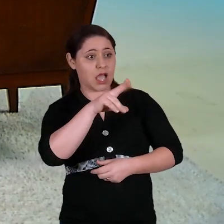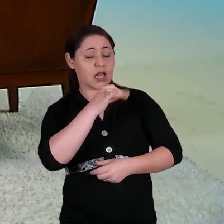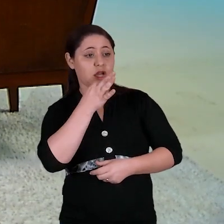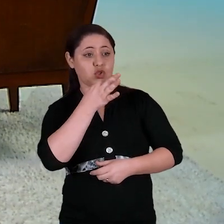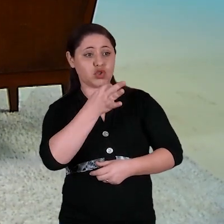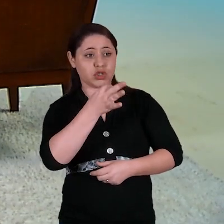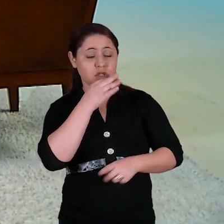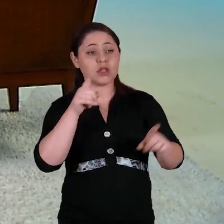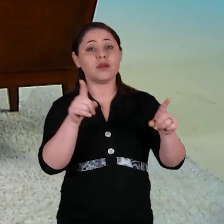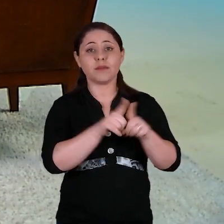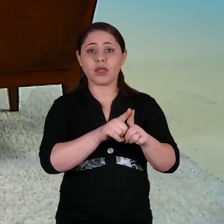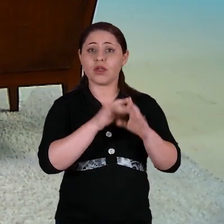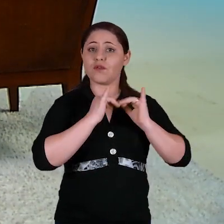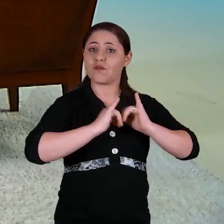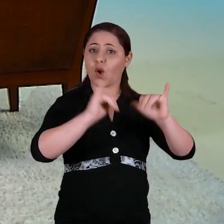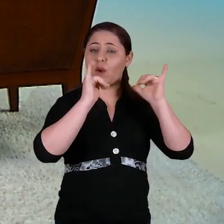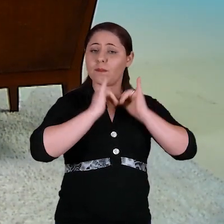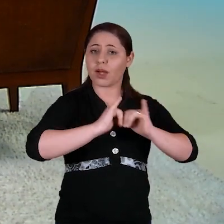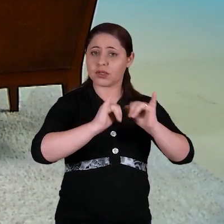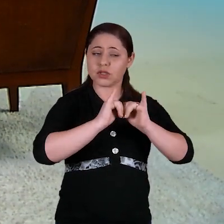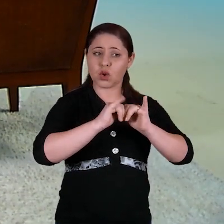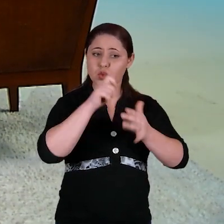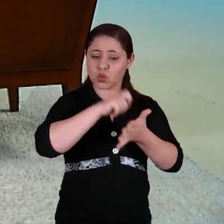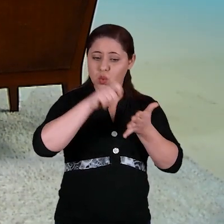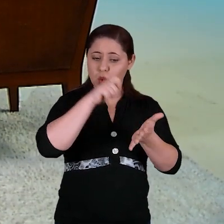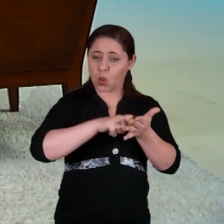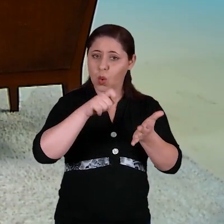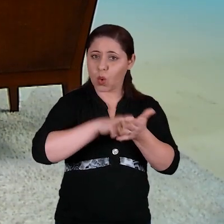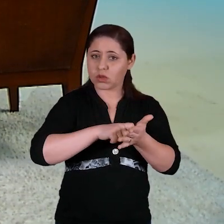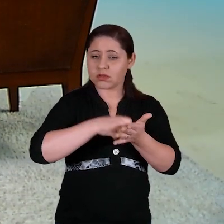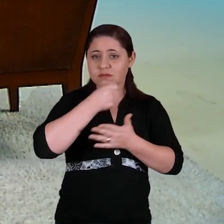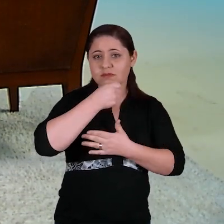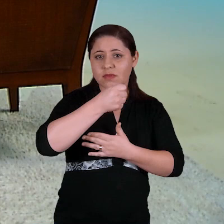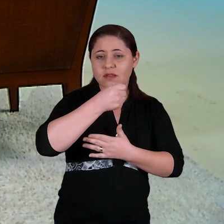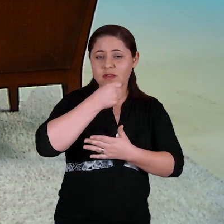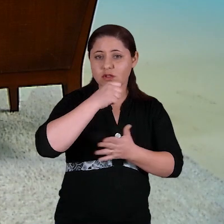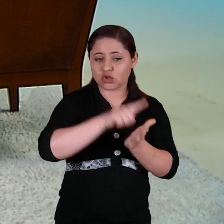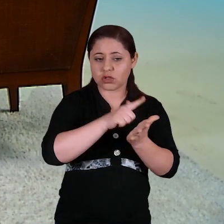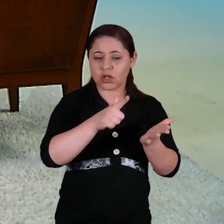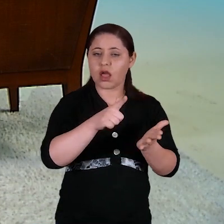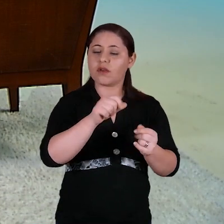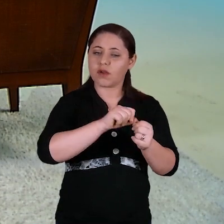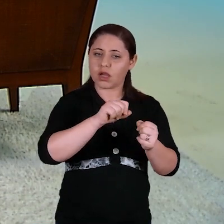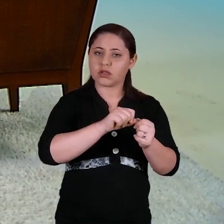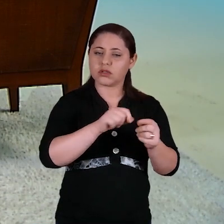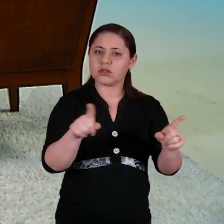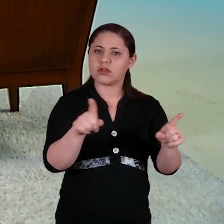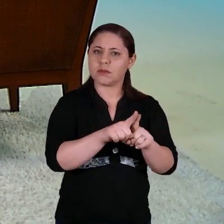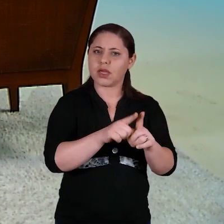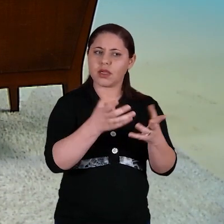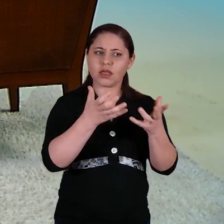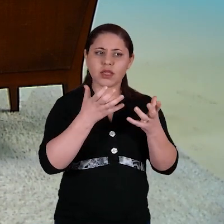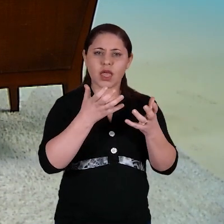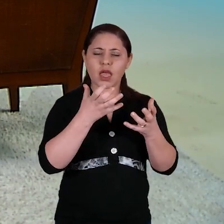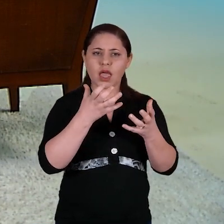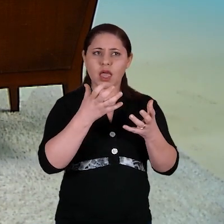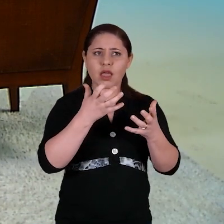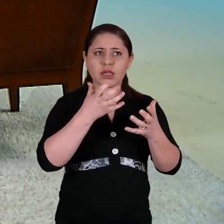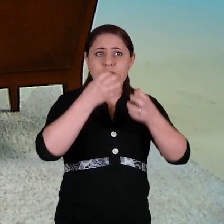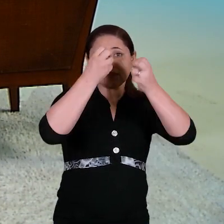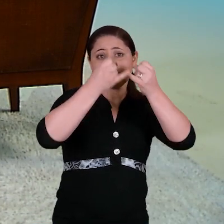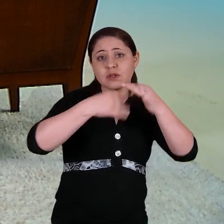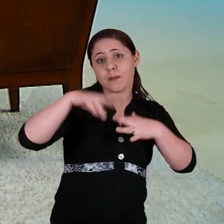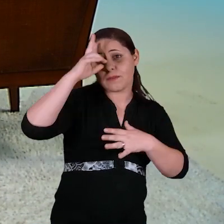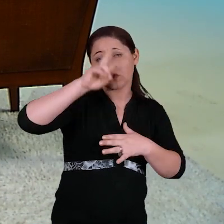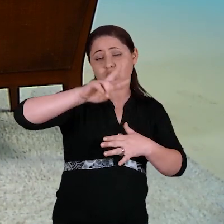buscar informações sobre esses conteúdos que você produz, de repente também quer dar o testemunho, né, quer